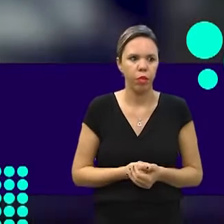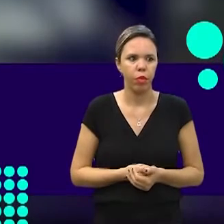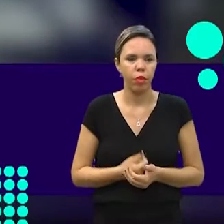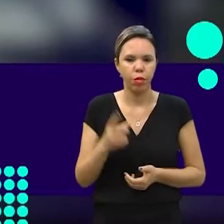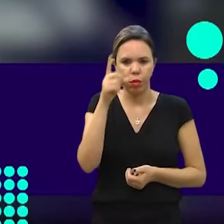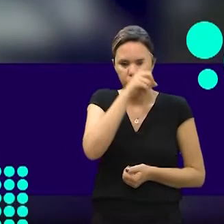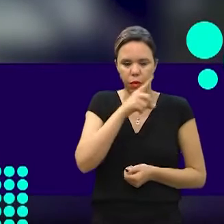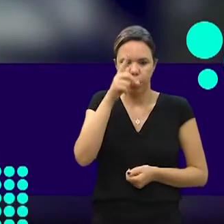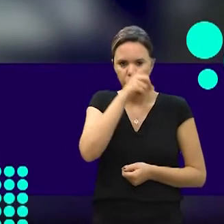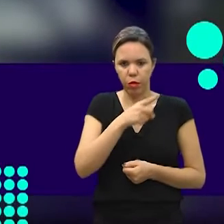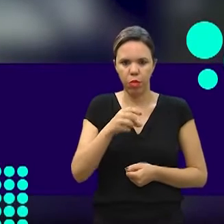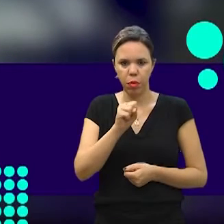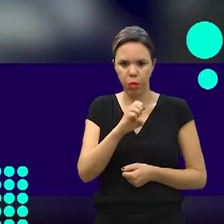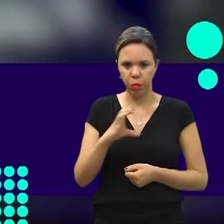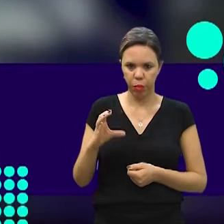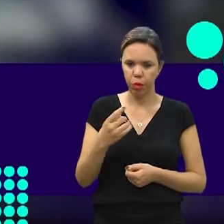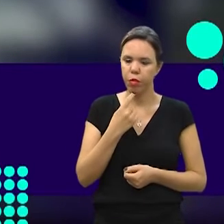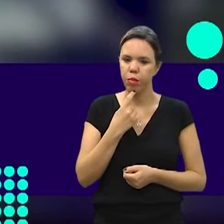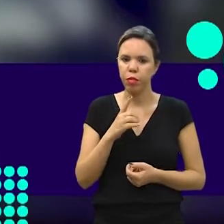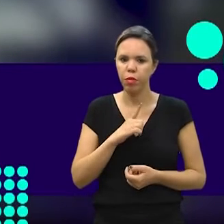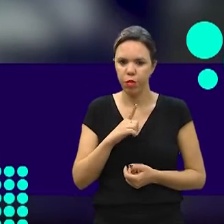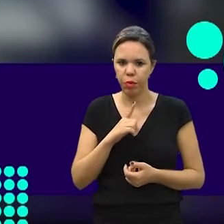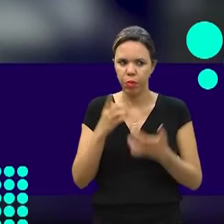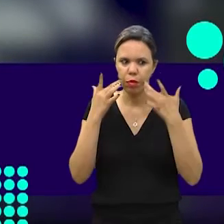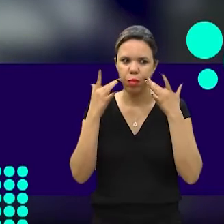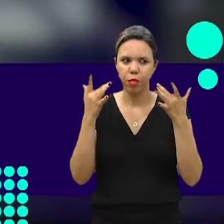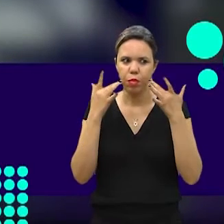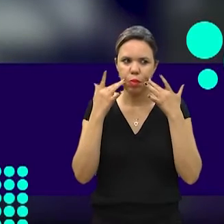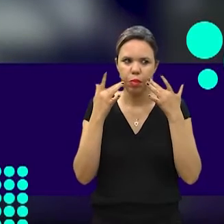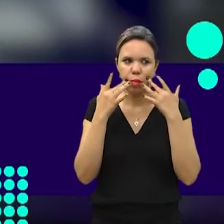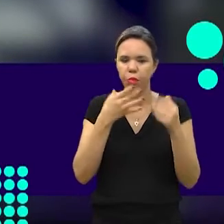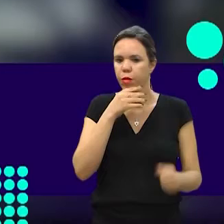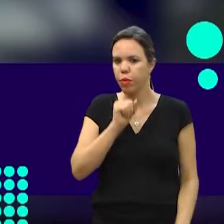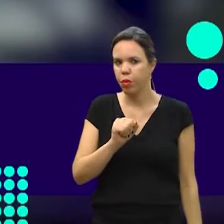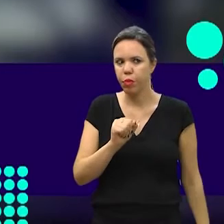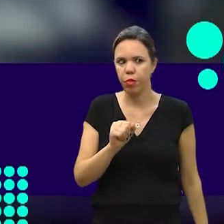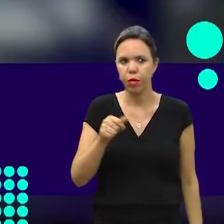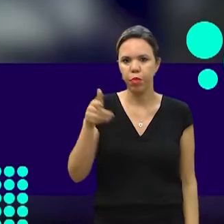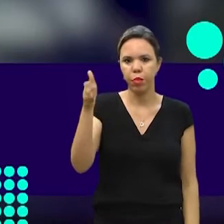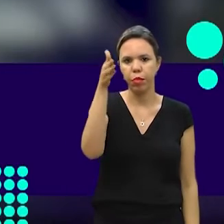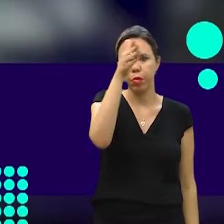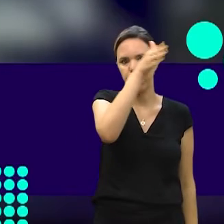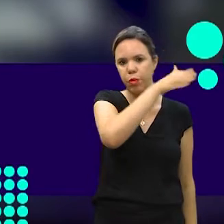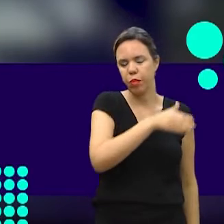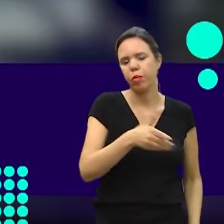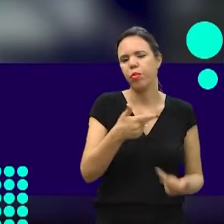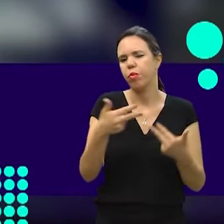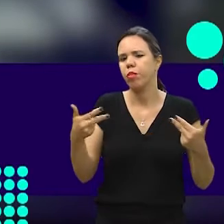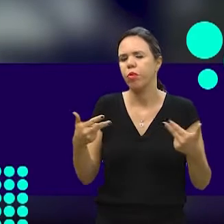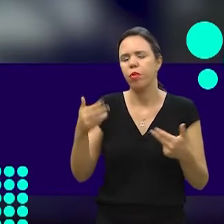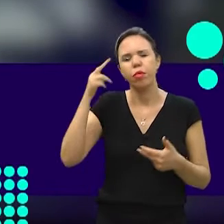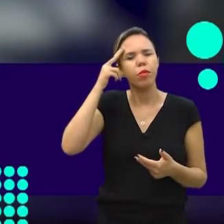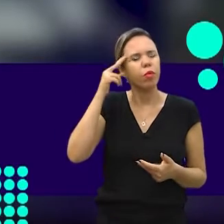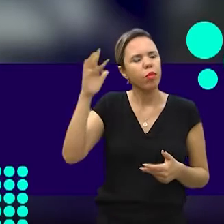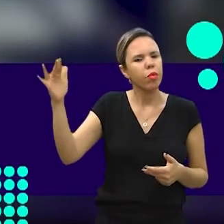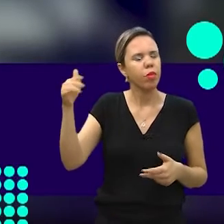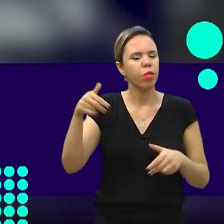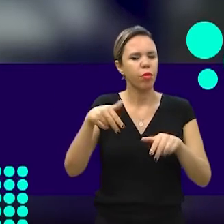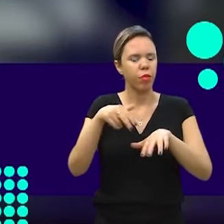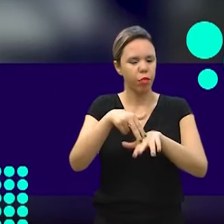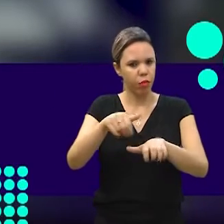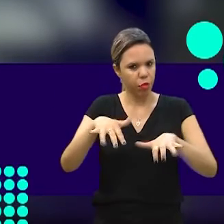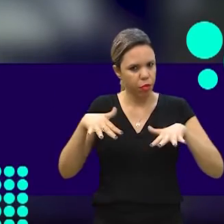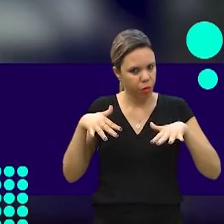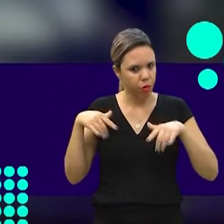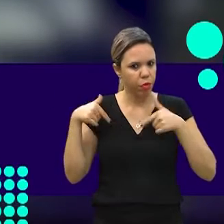abandoná-la. Já no domingo, no Sesc Campinas, vai ter o espetáculo Paulo Freire, Andarilho da Utopia. A peça